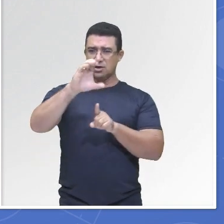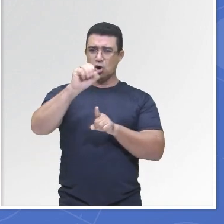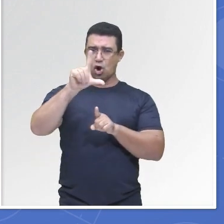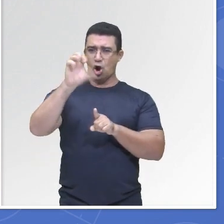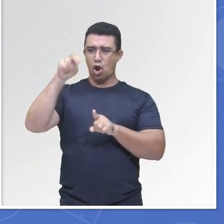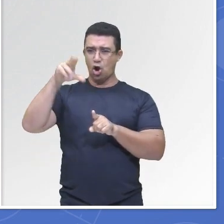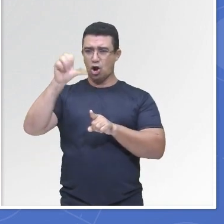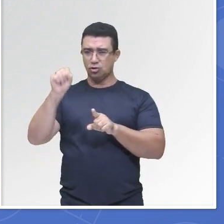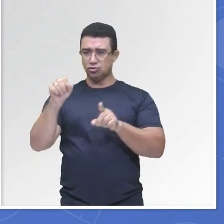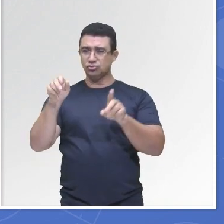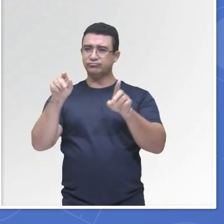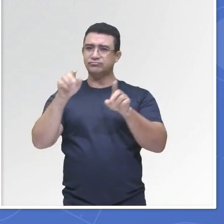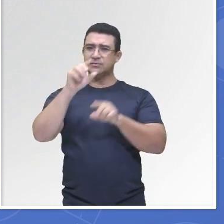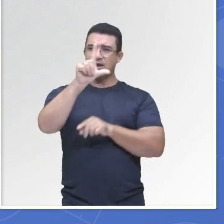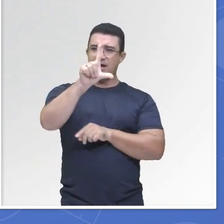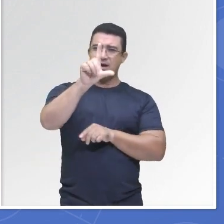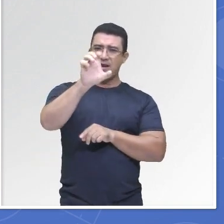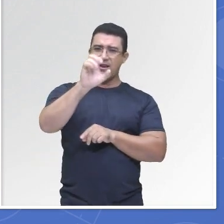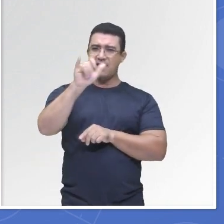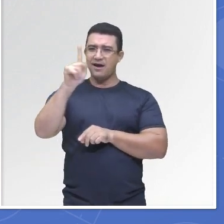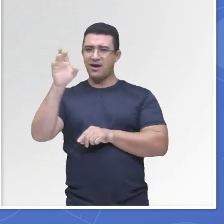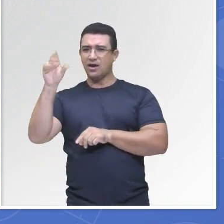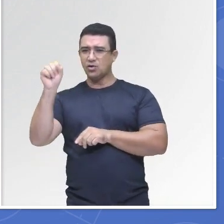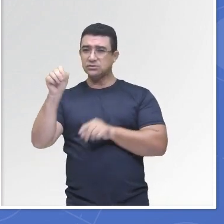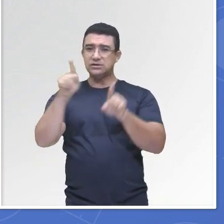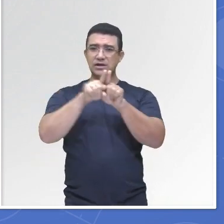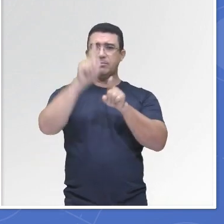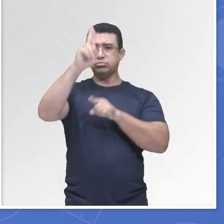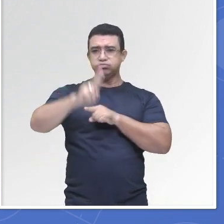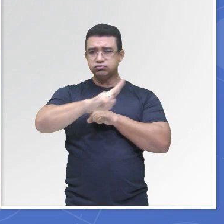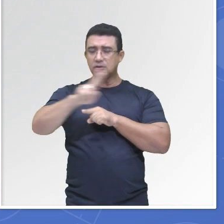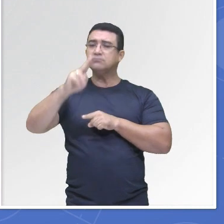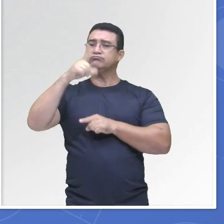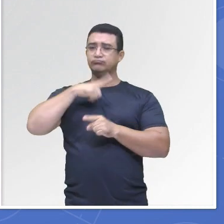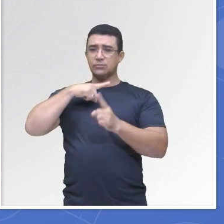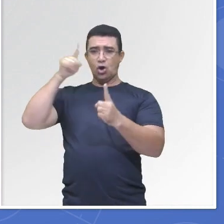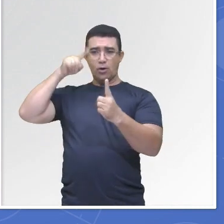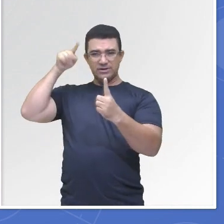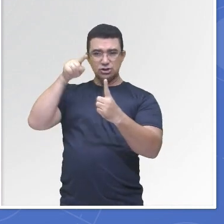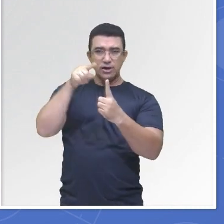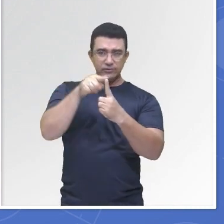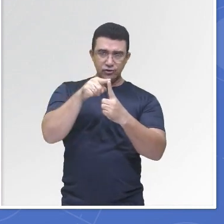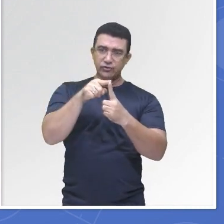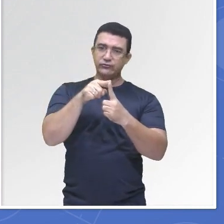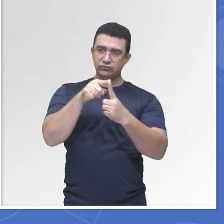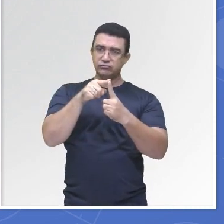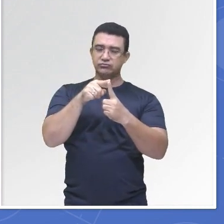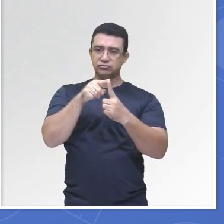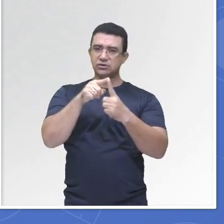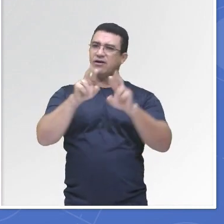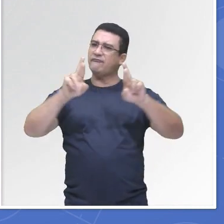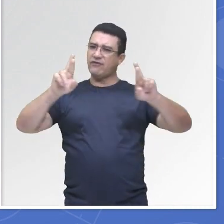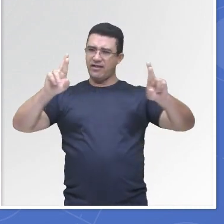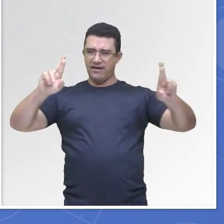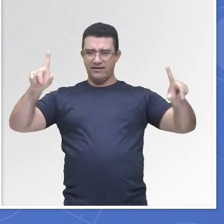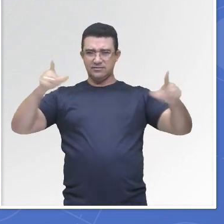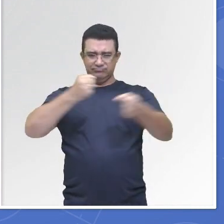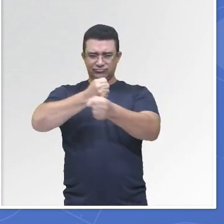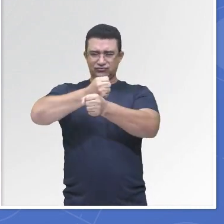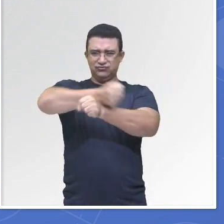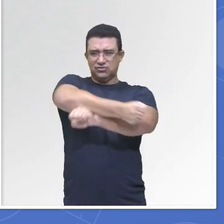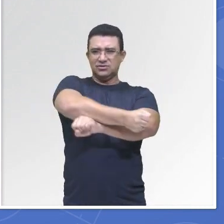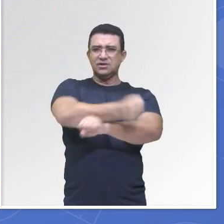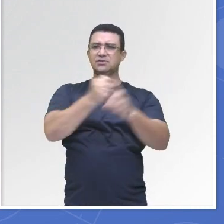leigos e missionários, eles tinham objetivos diferentes na exploração dos indígenas e, por isso, em vários momentos, eles